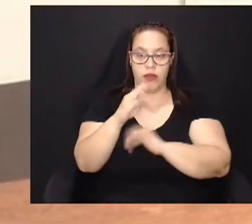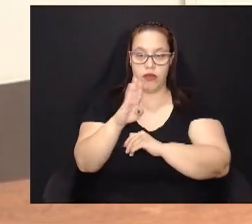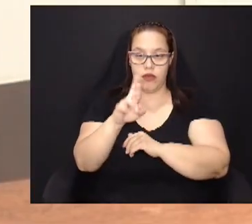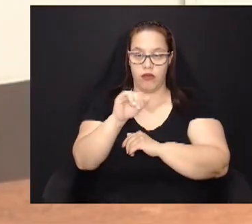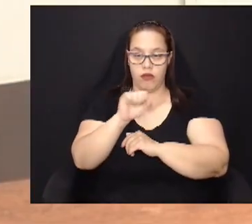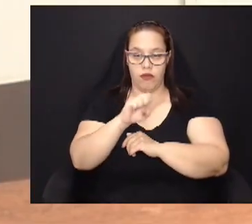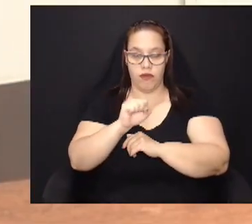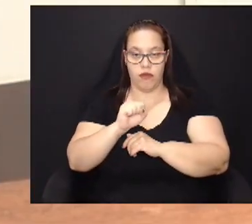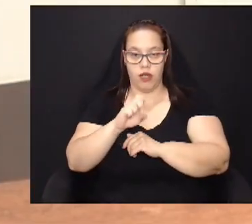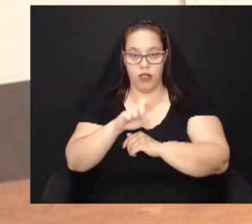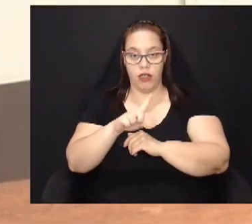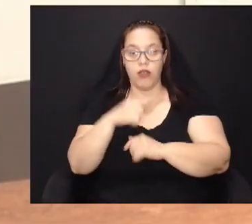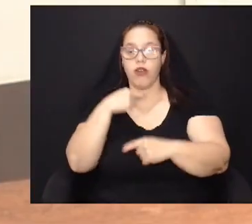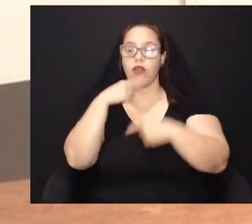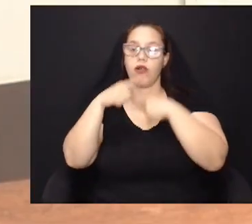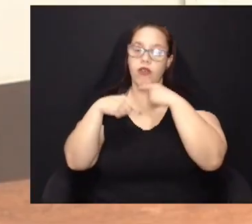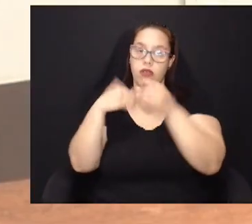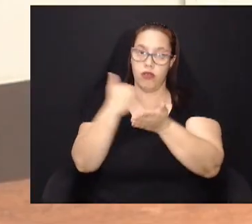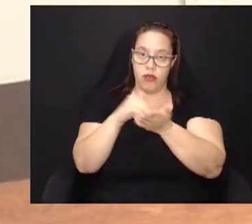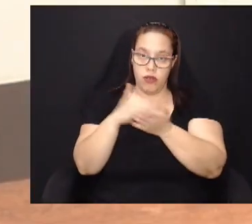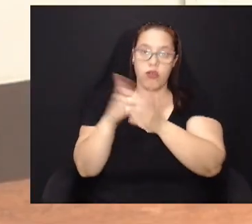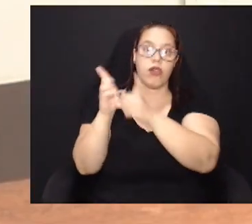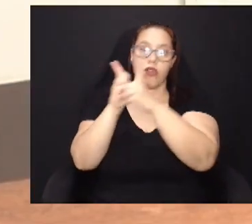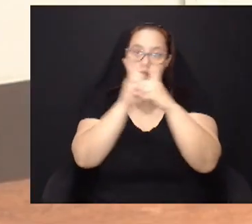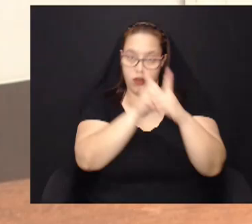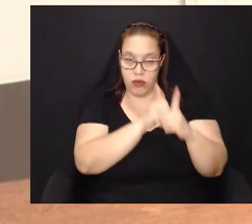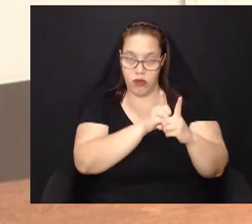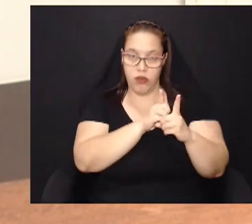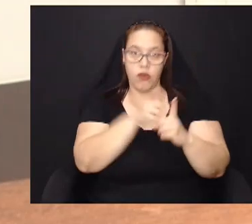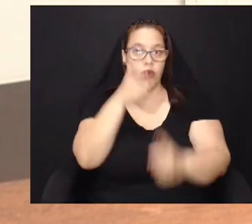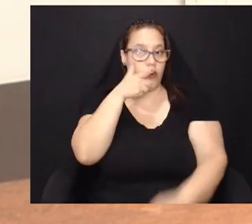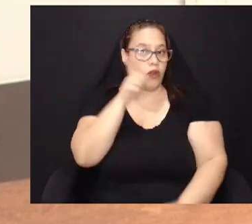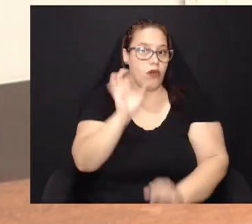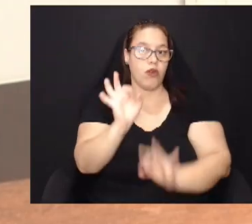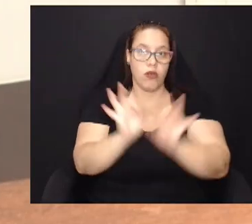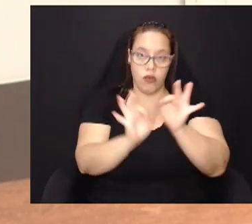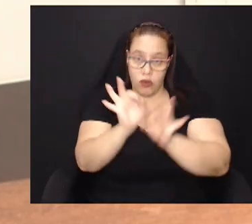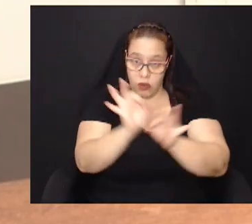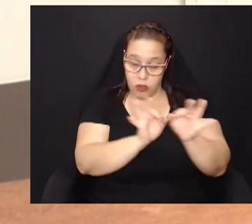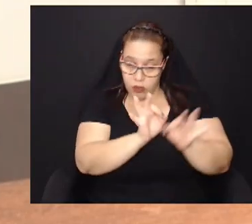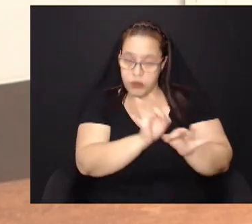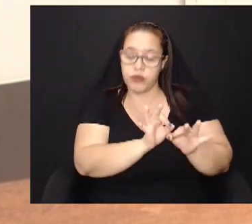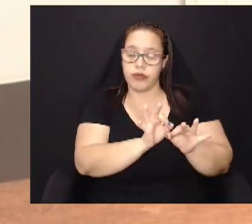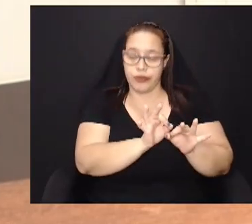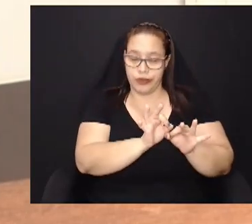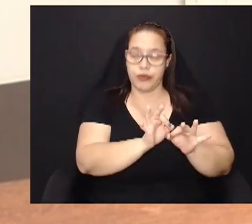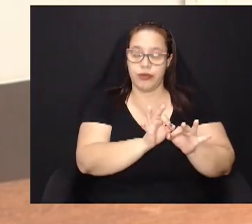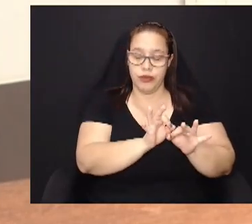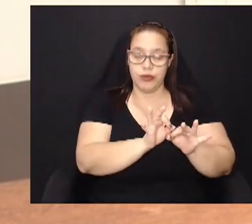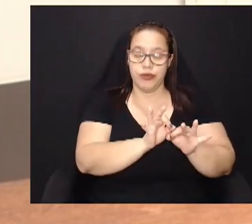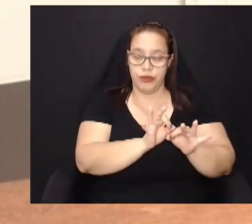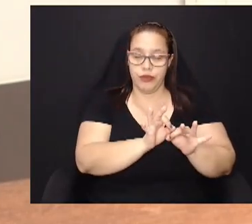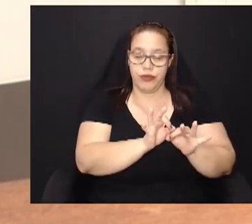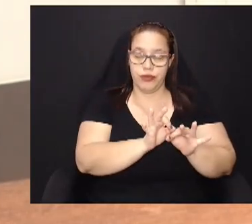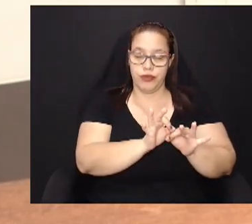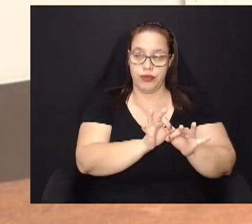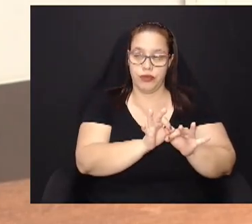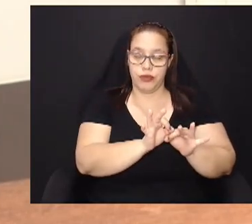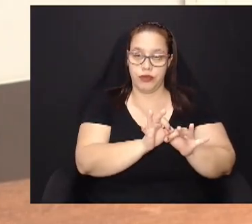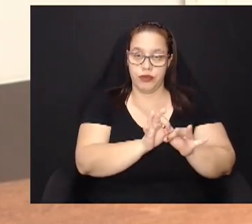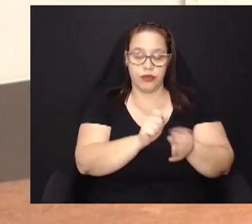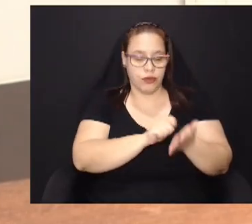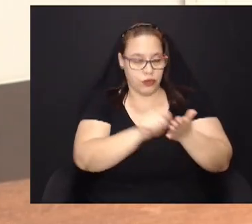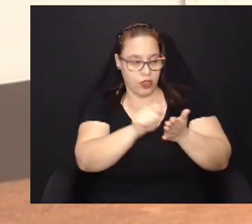dúvidas. A secretária nos atendeu, conseguimos corrigir algumas coisas que estavam